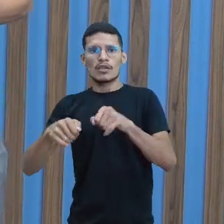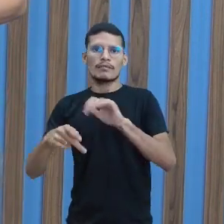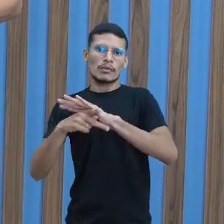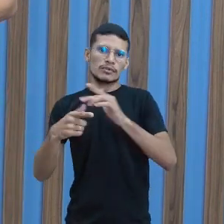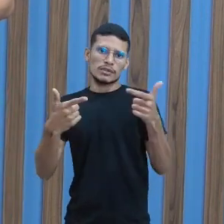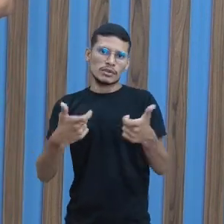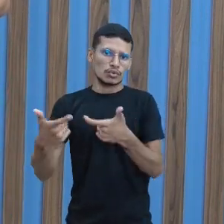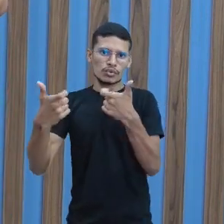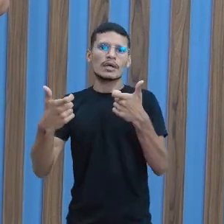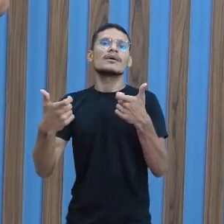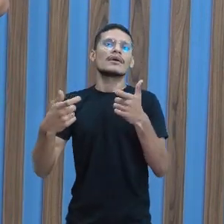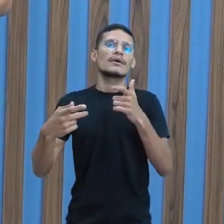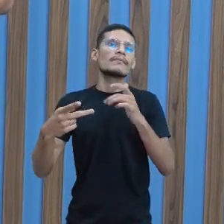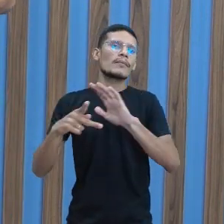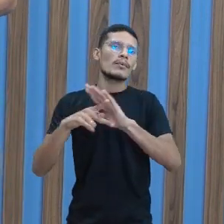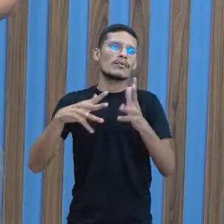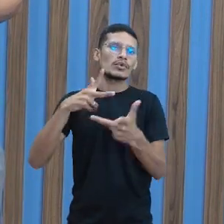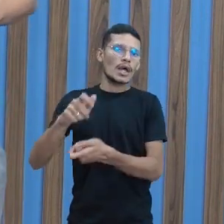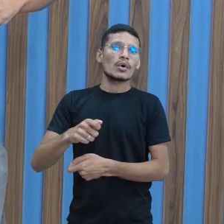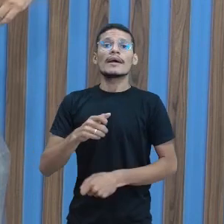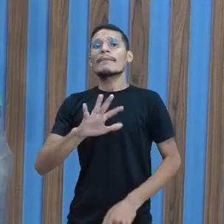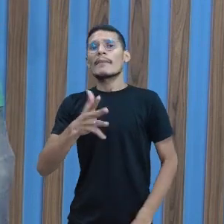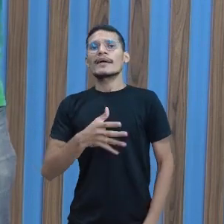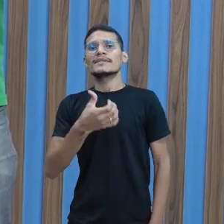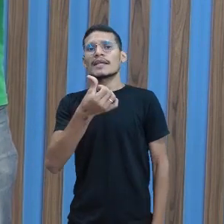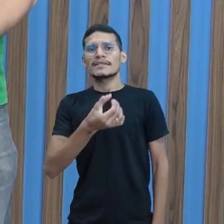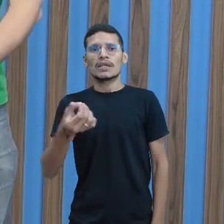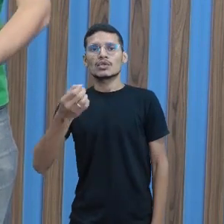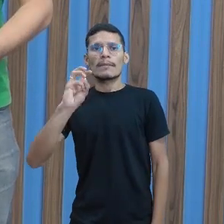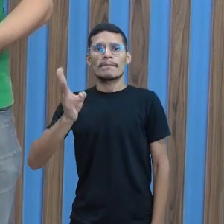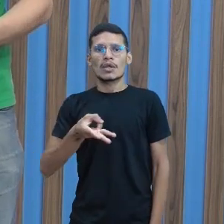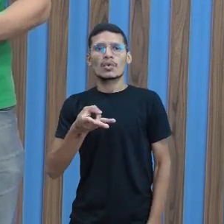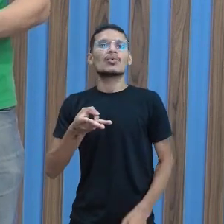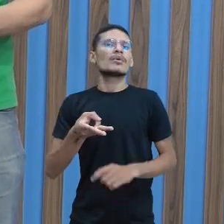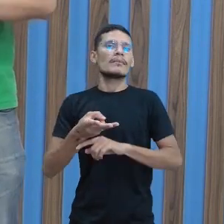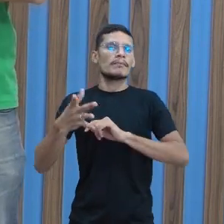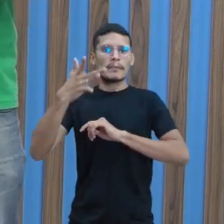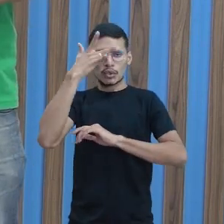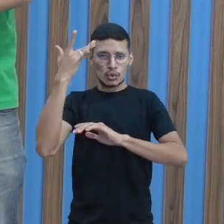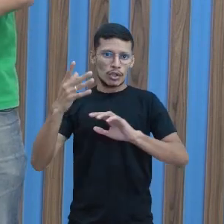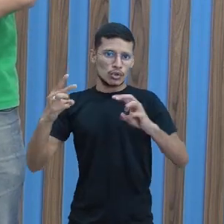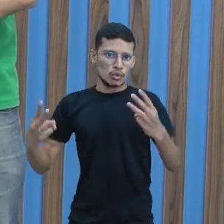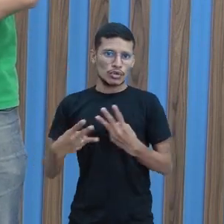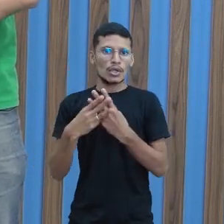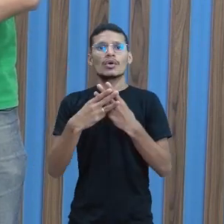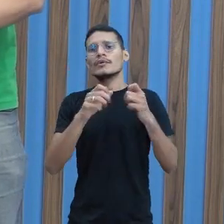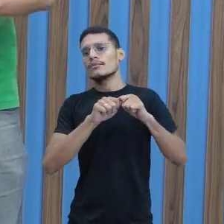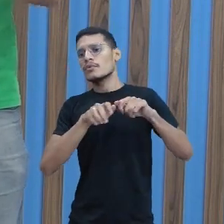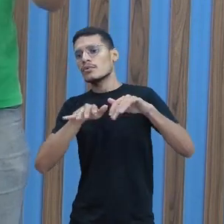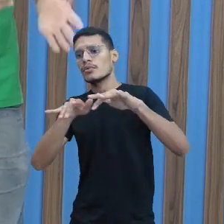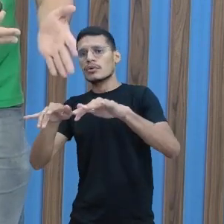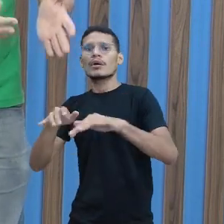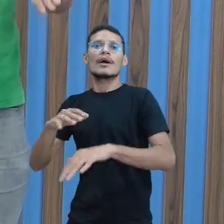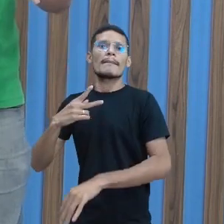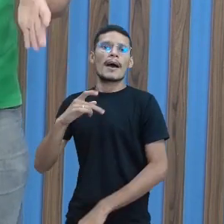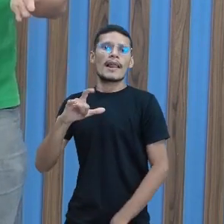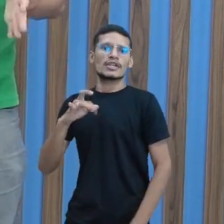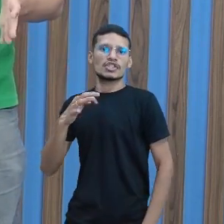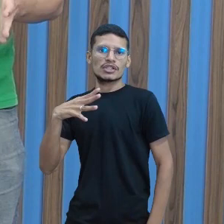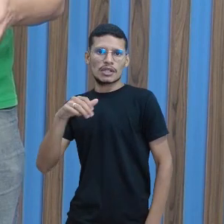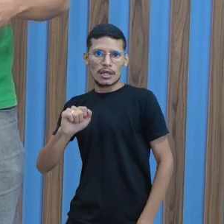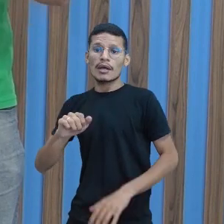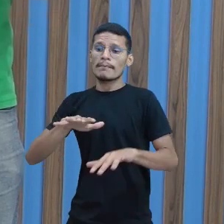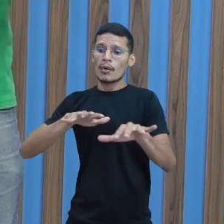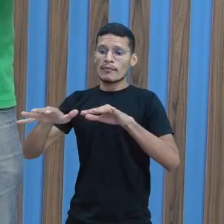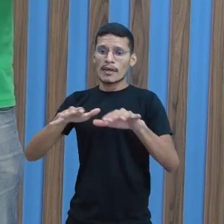de 600 mil judeus foram para a região da Palestina, onde já existia uma comunidade e onde o próprio